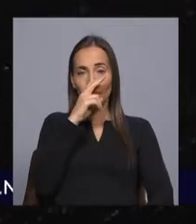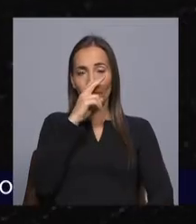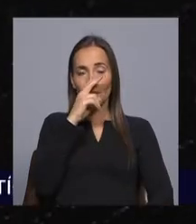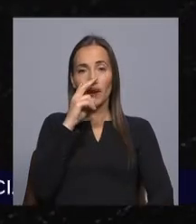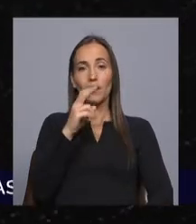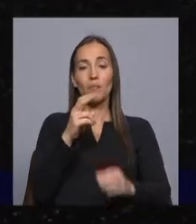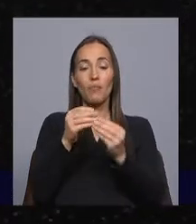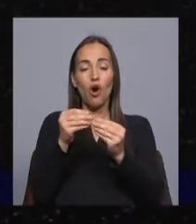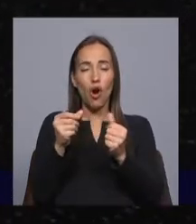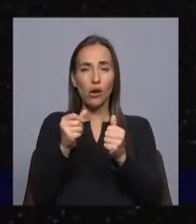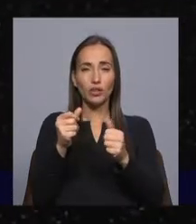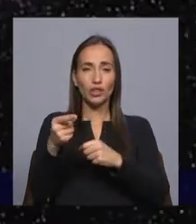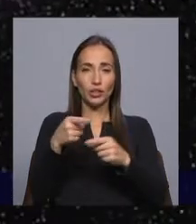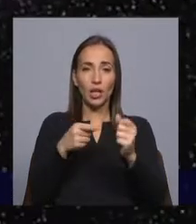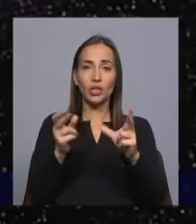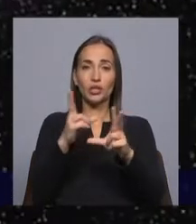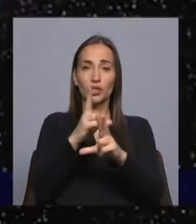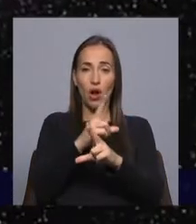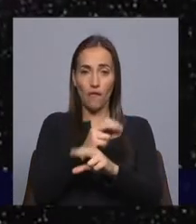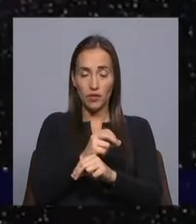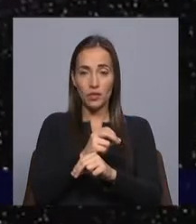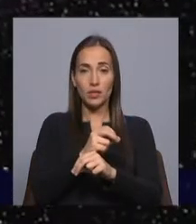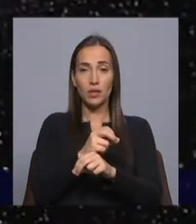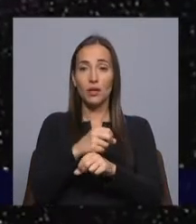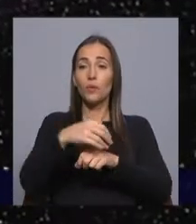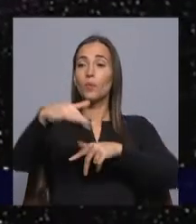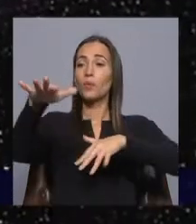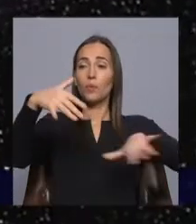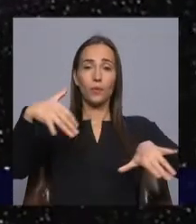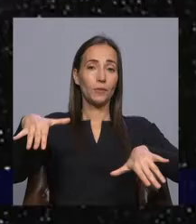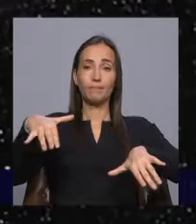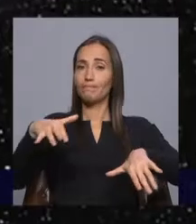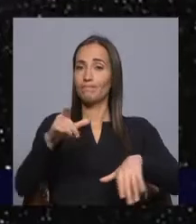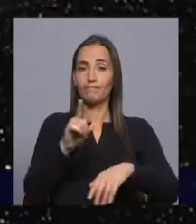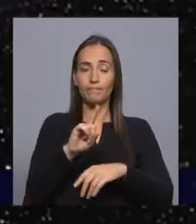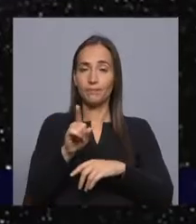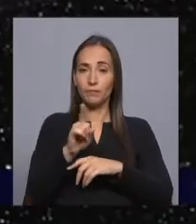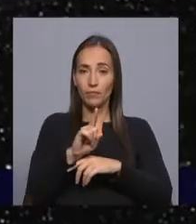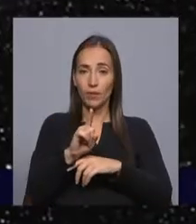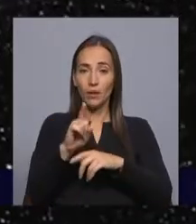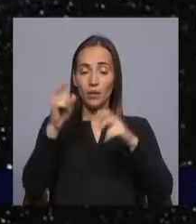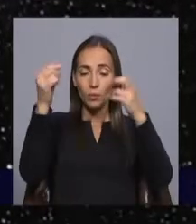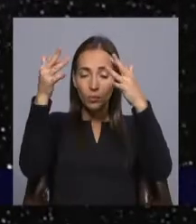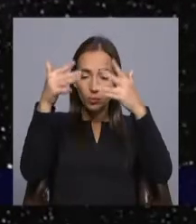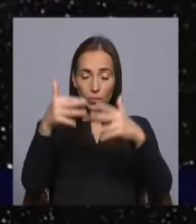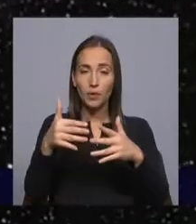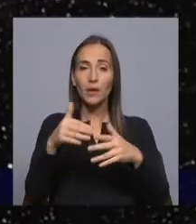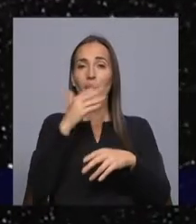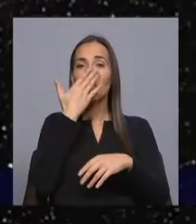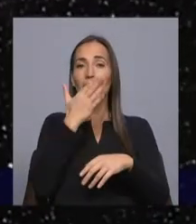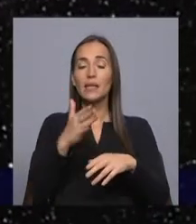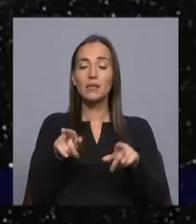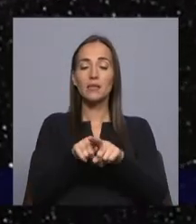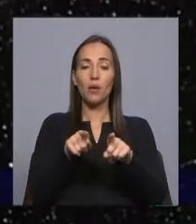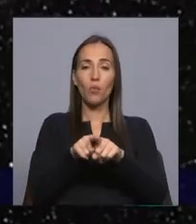novas estrelas, em vez de ser dispersada pelo espaço, olha, caiu cai como uma espécie de quase um bumerangue